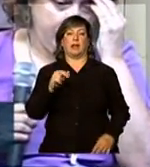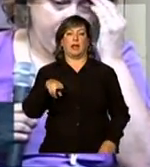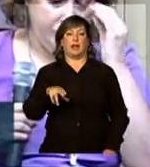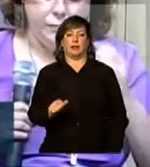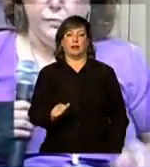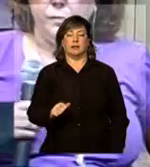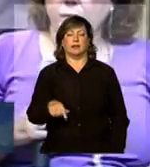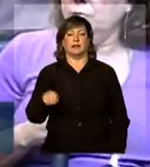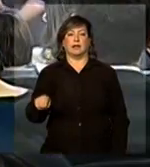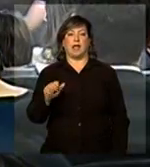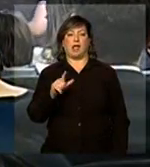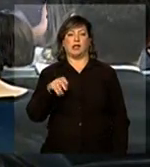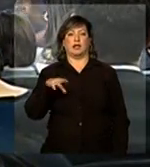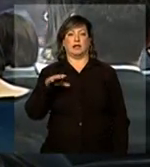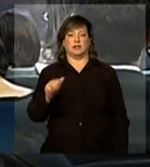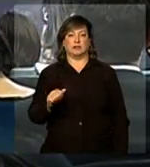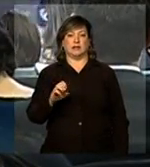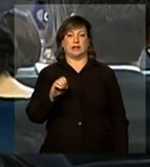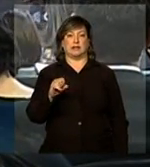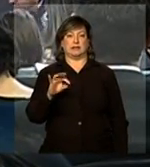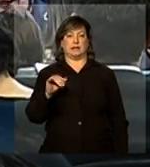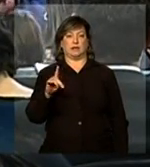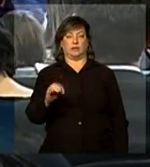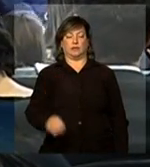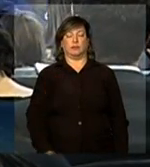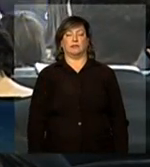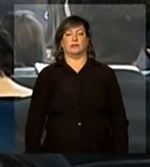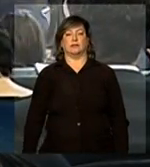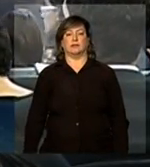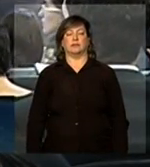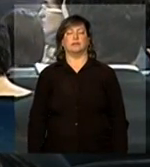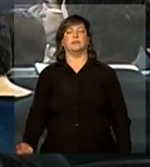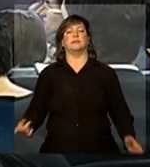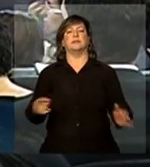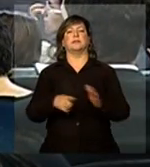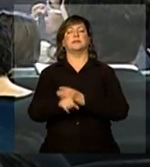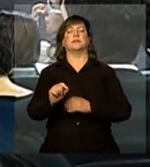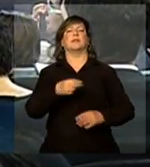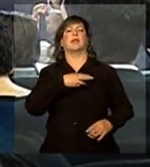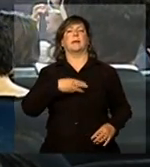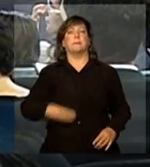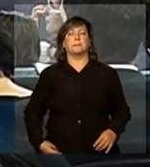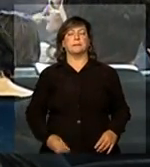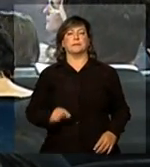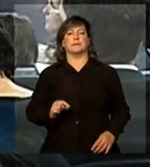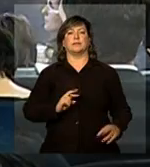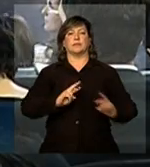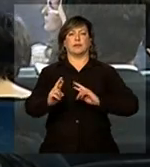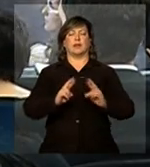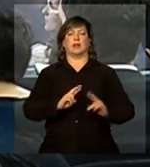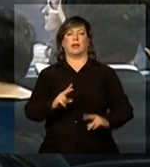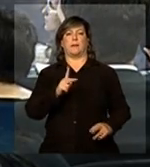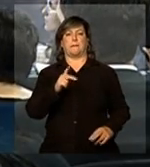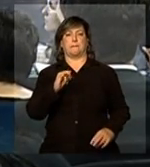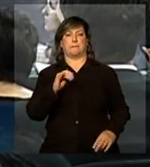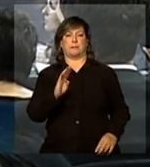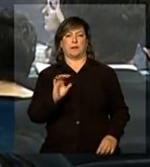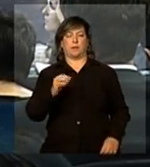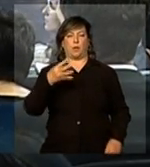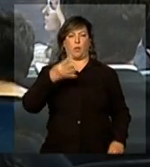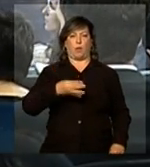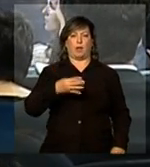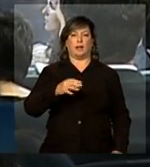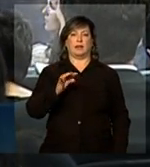Fernandes, da Agência Estado. Ministro, o resultado do PIB do quarto